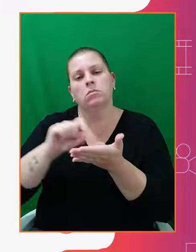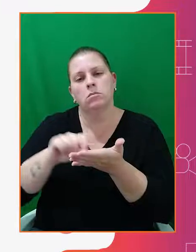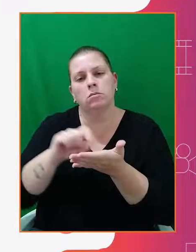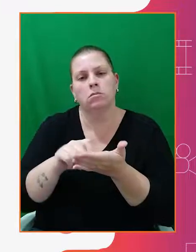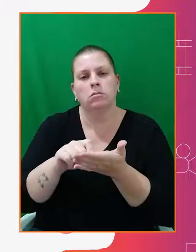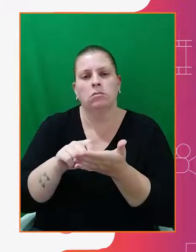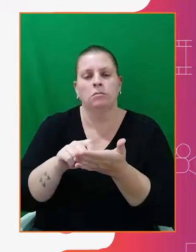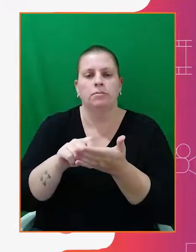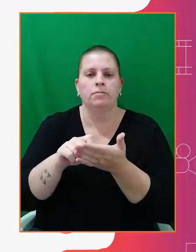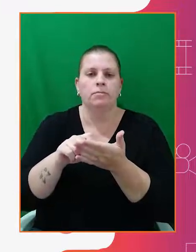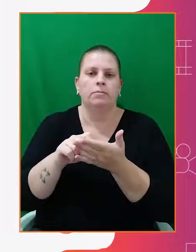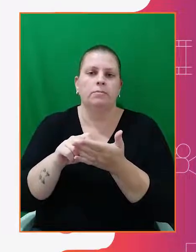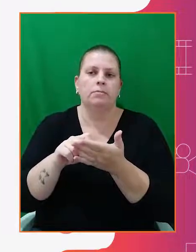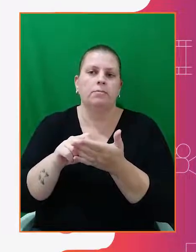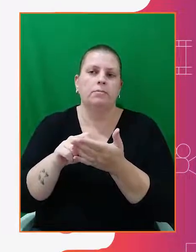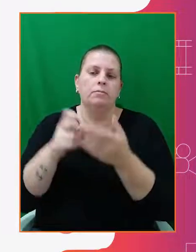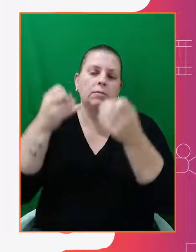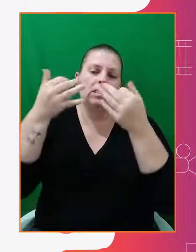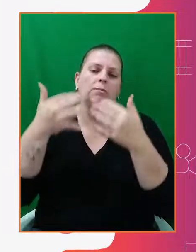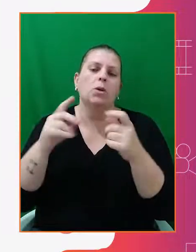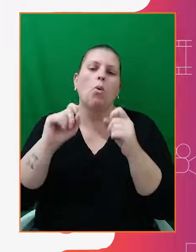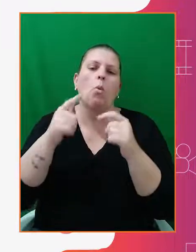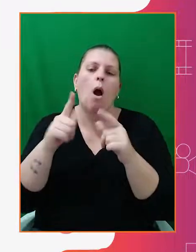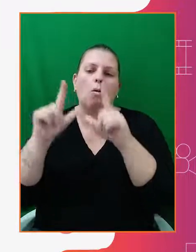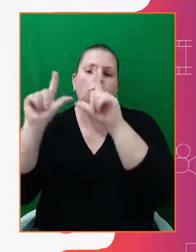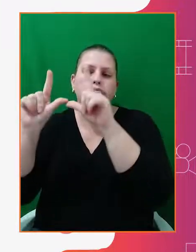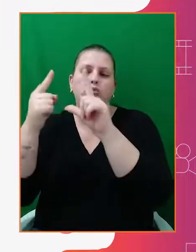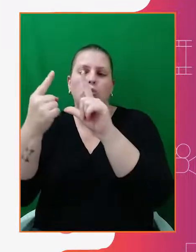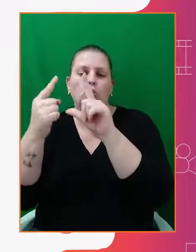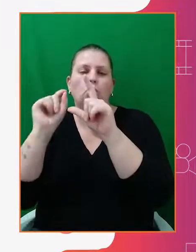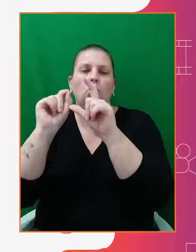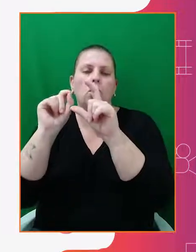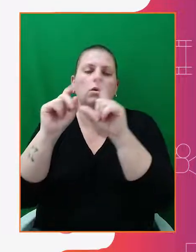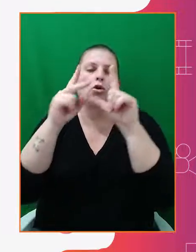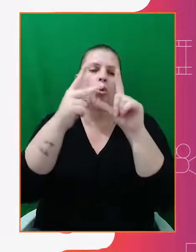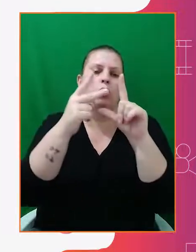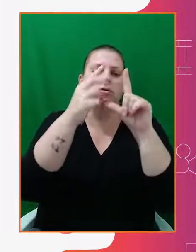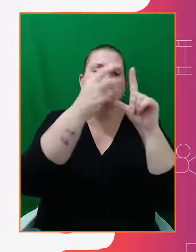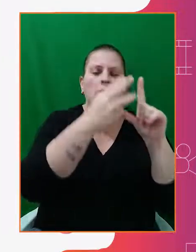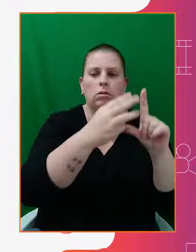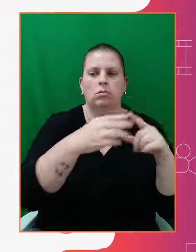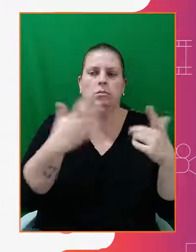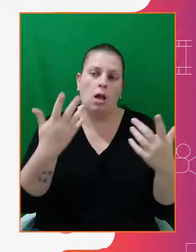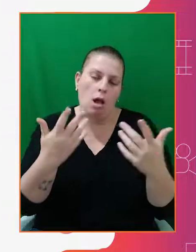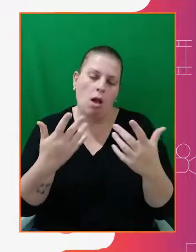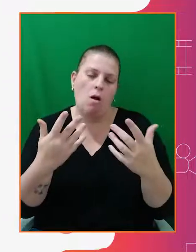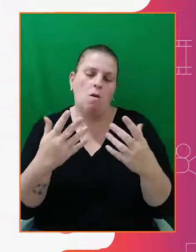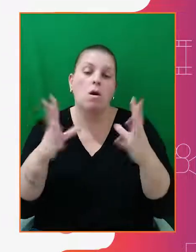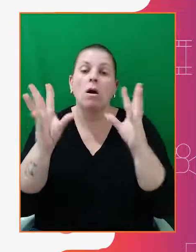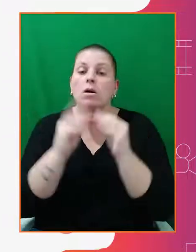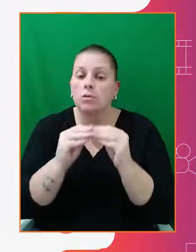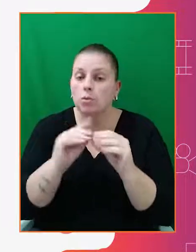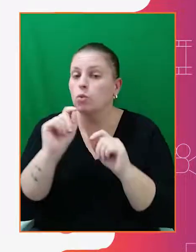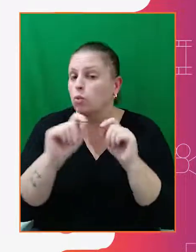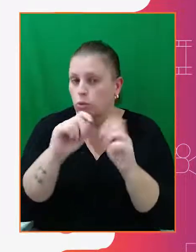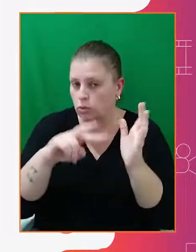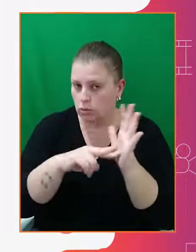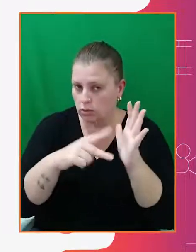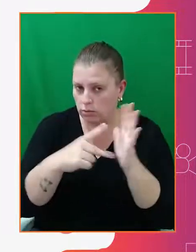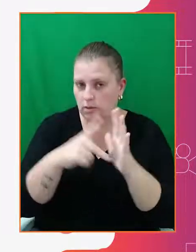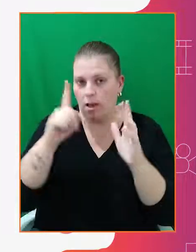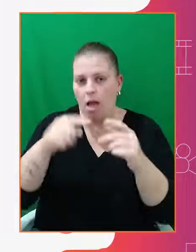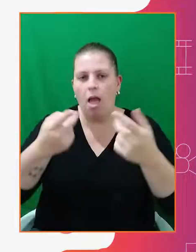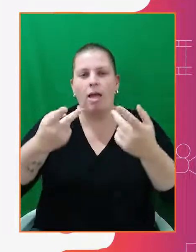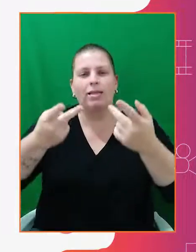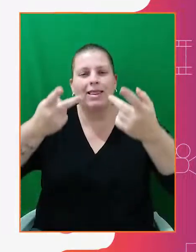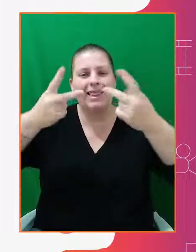cada quadro, né, escrito, para ajudar na descrição do plano. Isso não é um problema. Em resumo, então, o storyboard